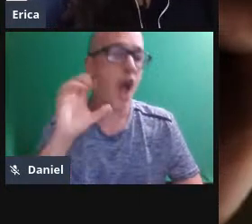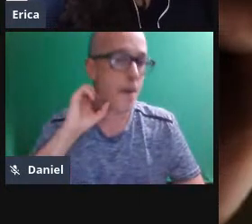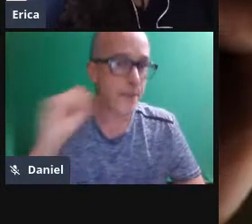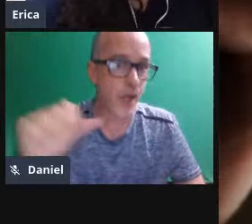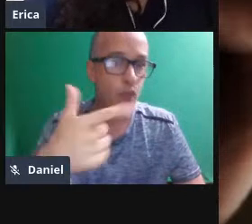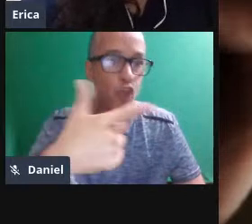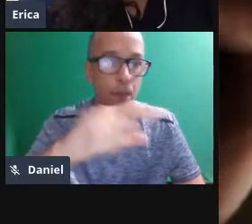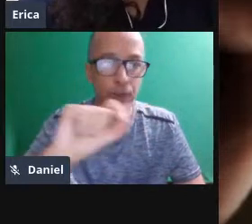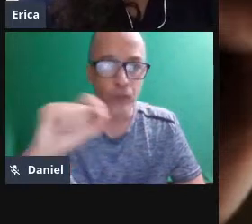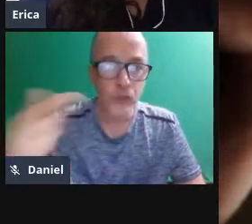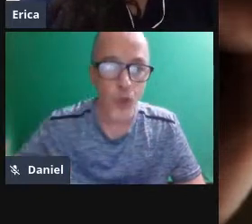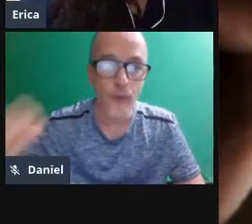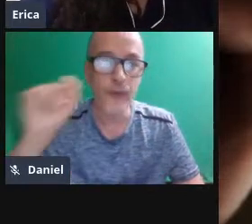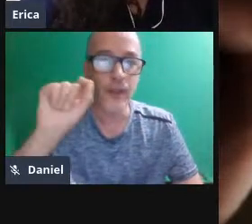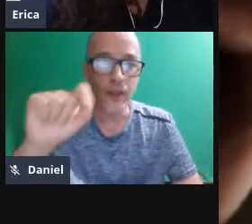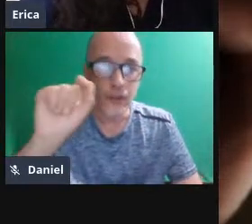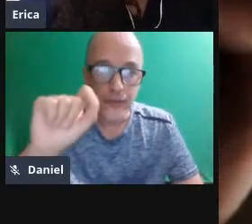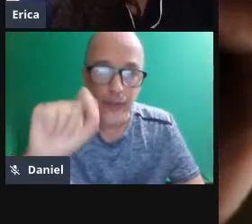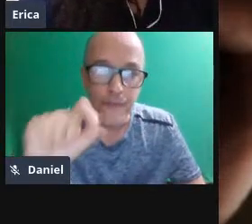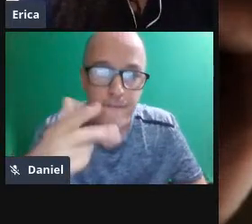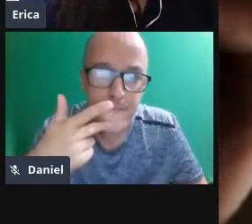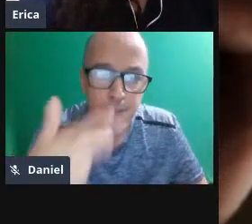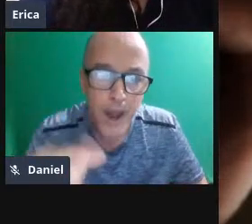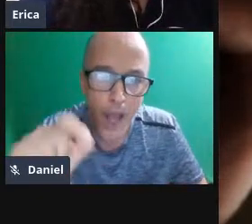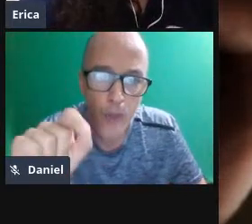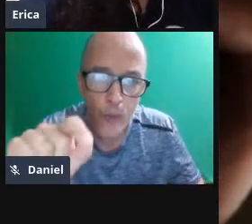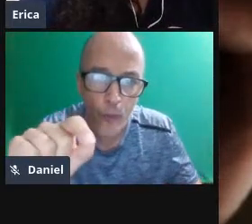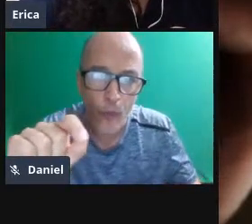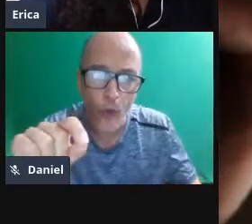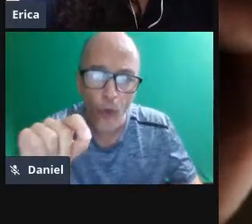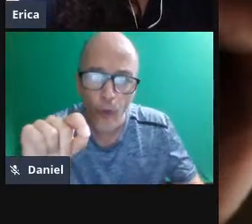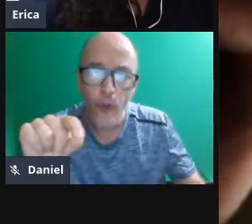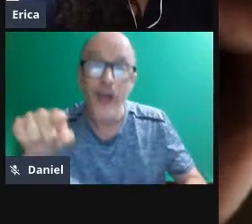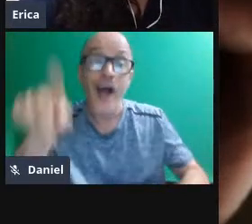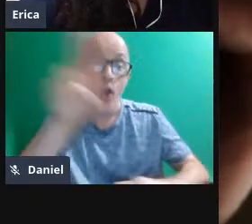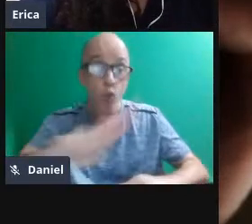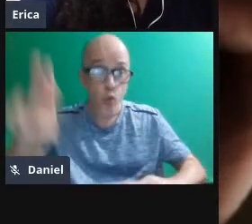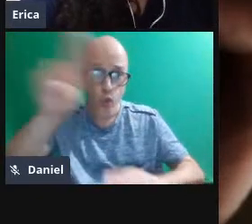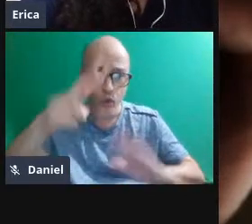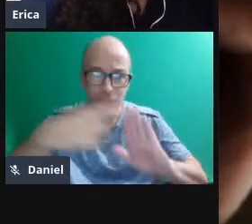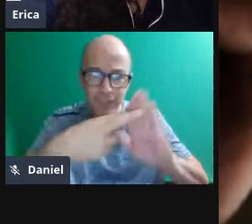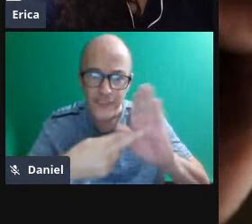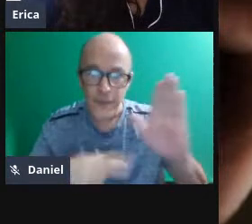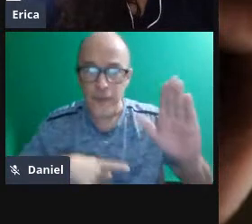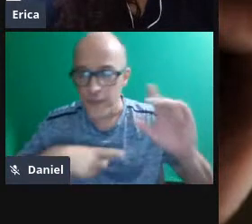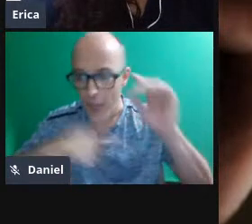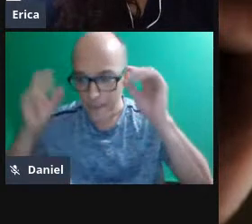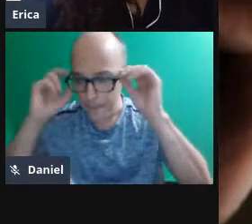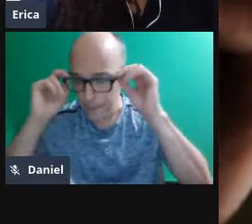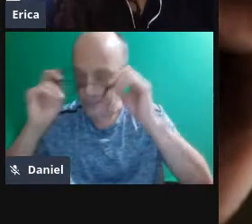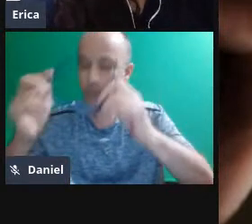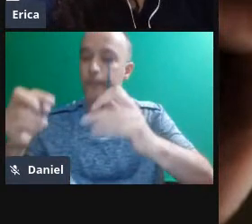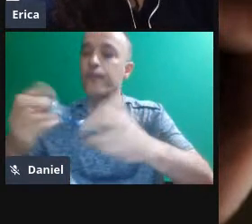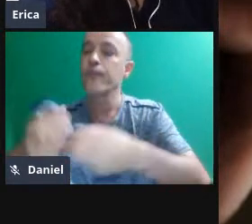Lei 10.436 de 2002, de 24 de abril de 2002, que fala o quê?